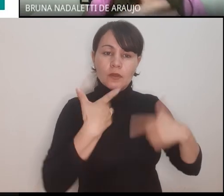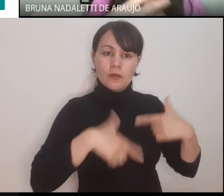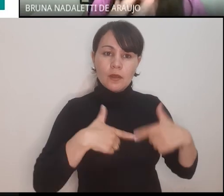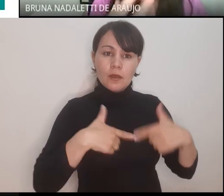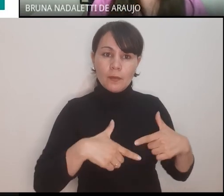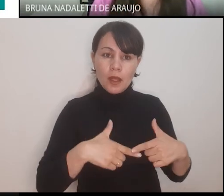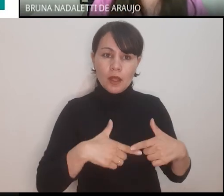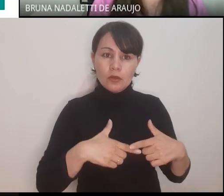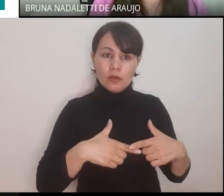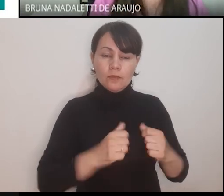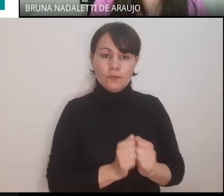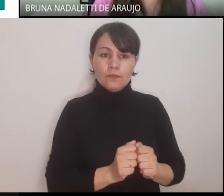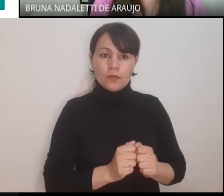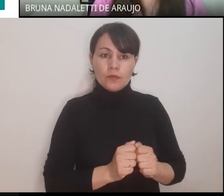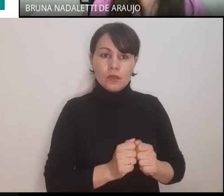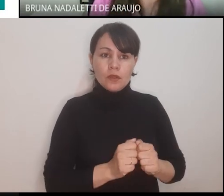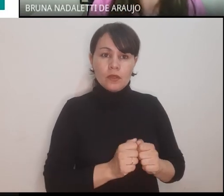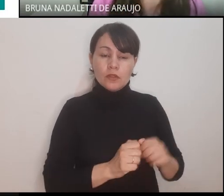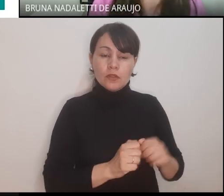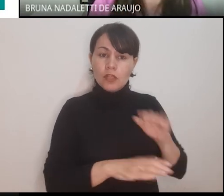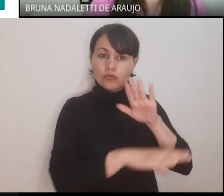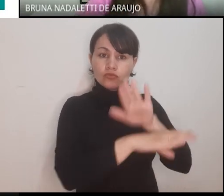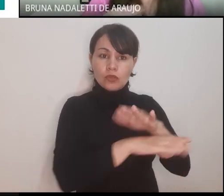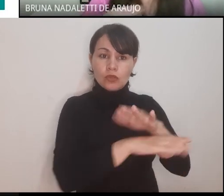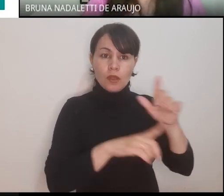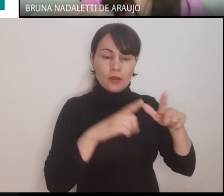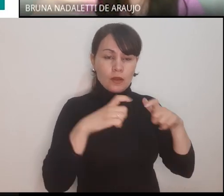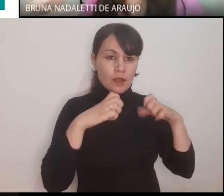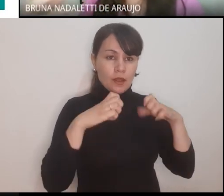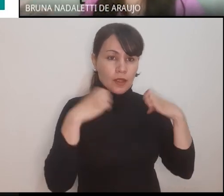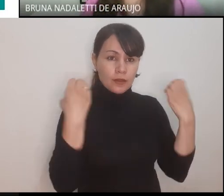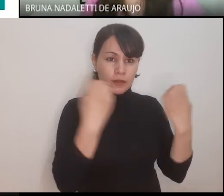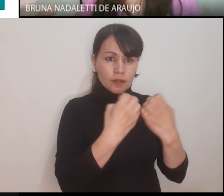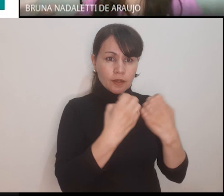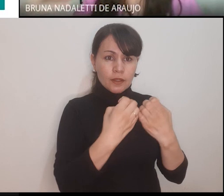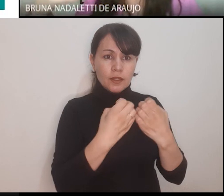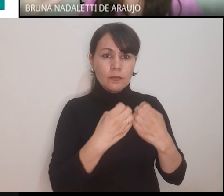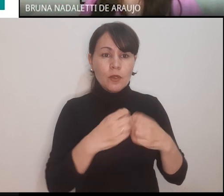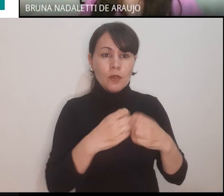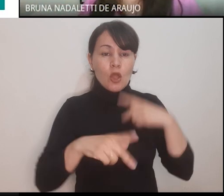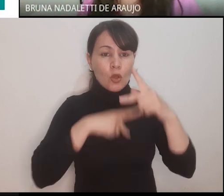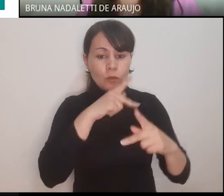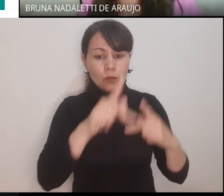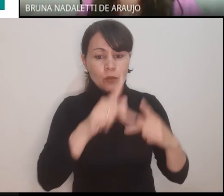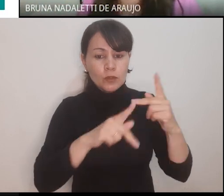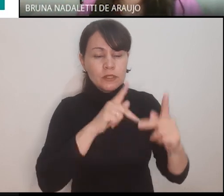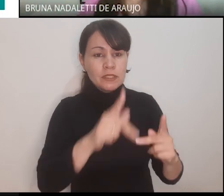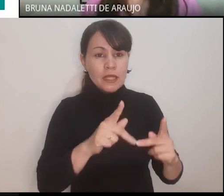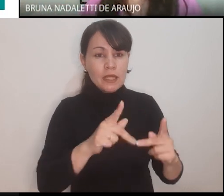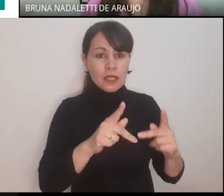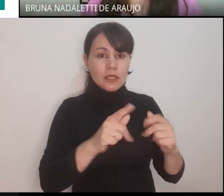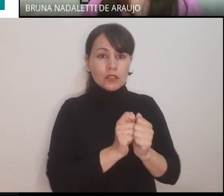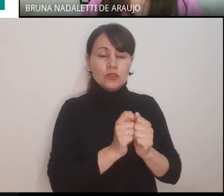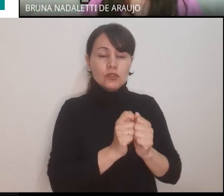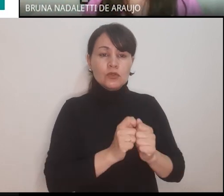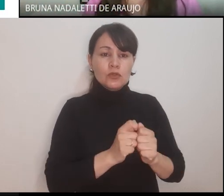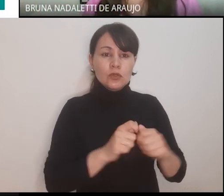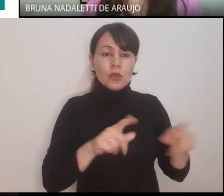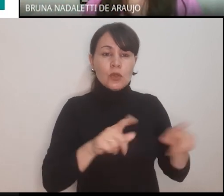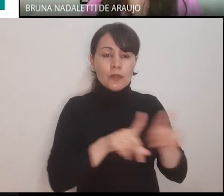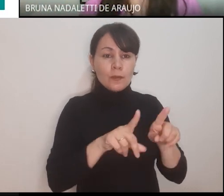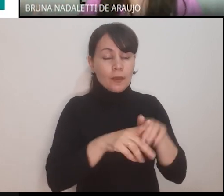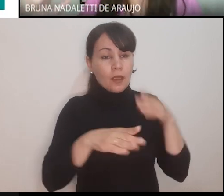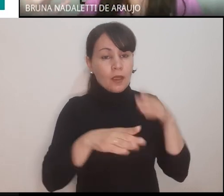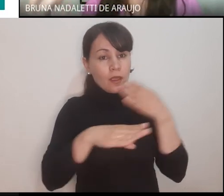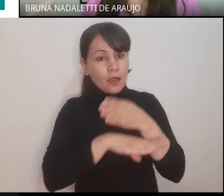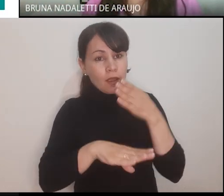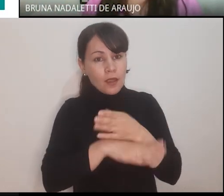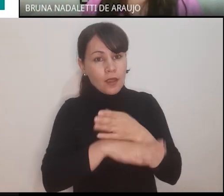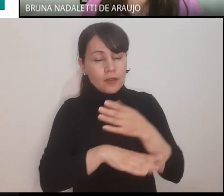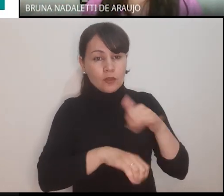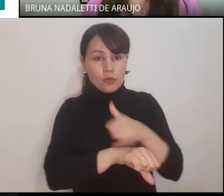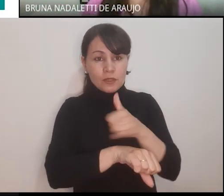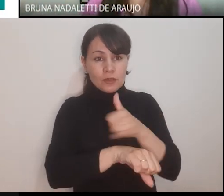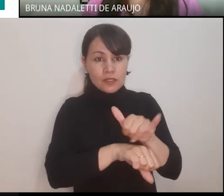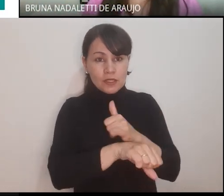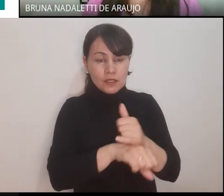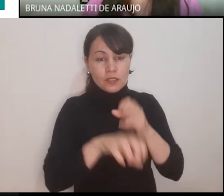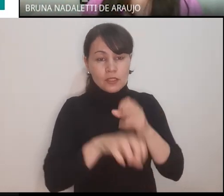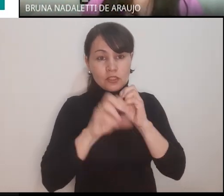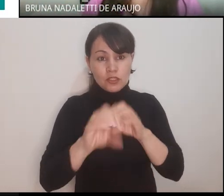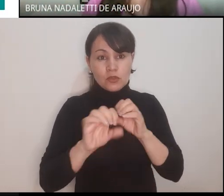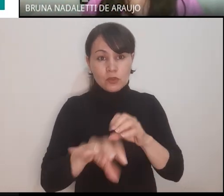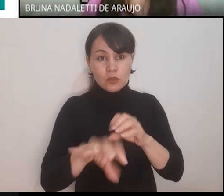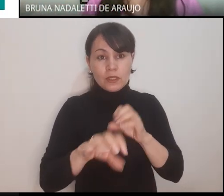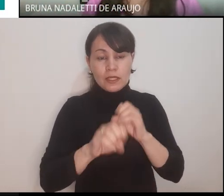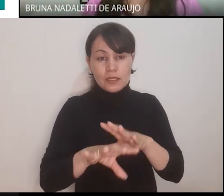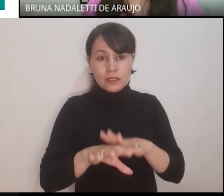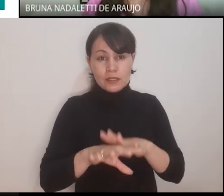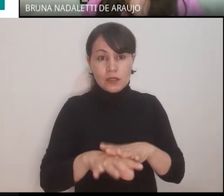perspectiva de orientar a equipe de trabalho, o processo de enfermagem ele também entra como uma estratégia de educação